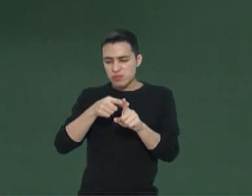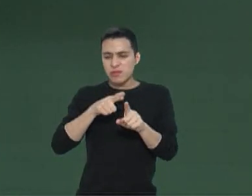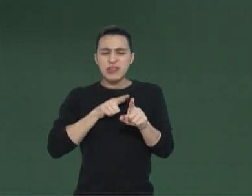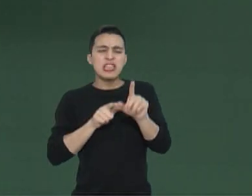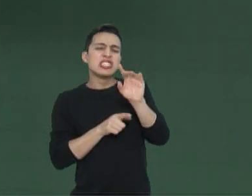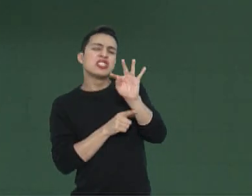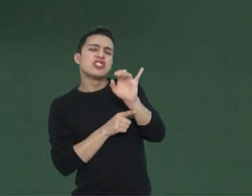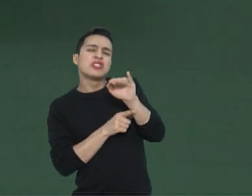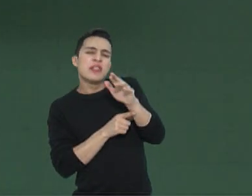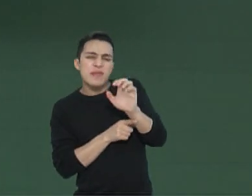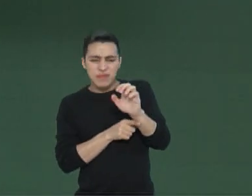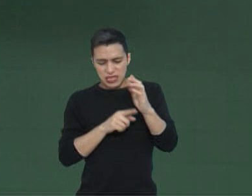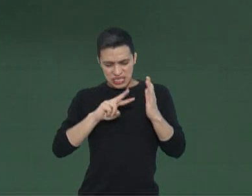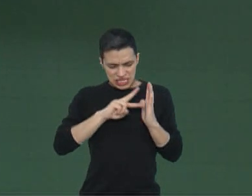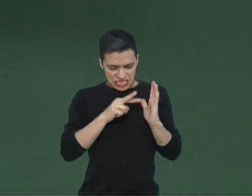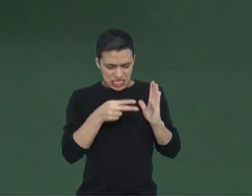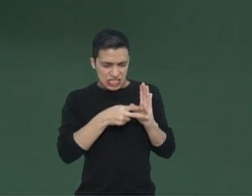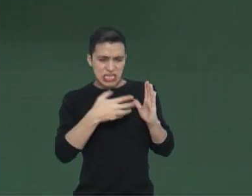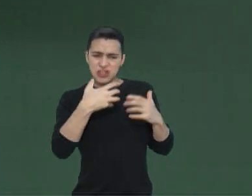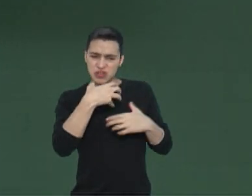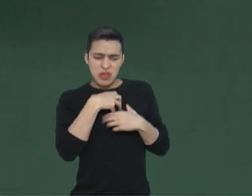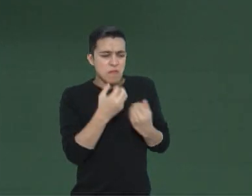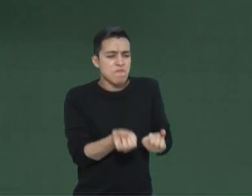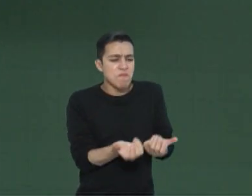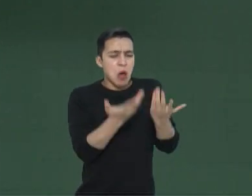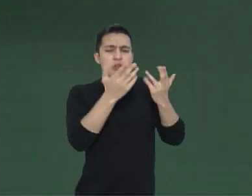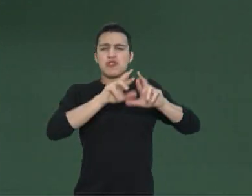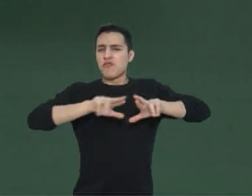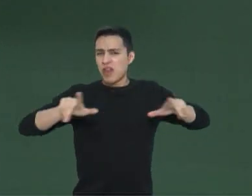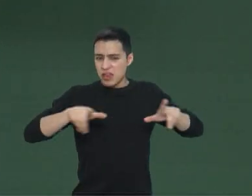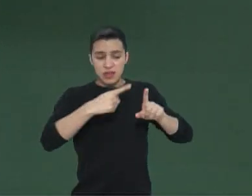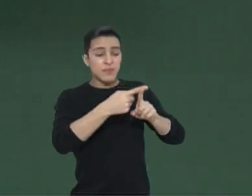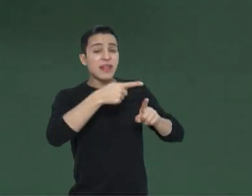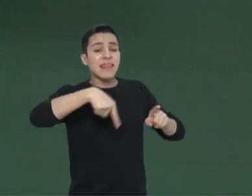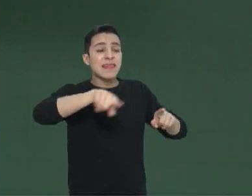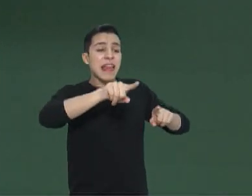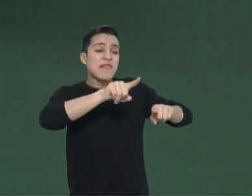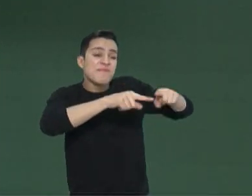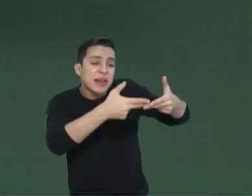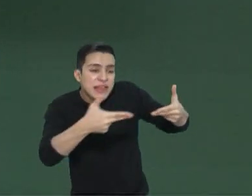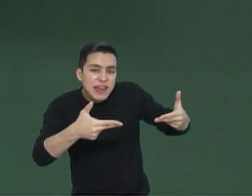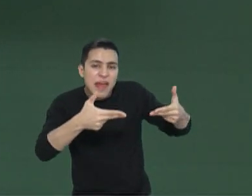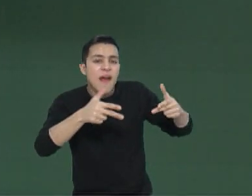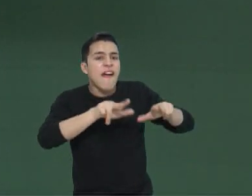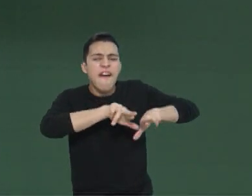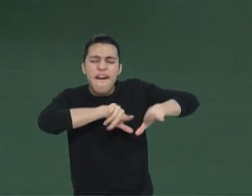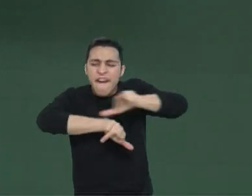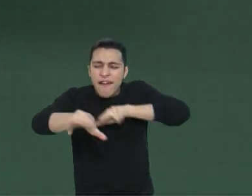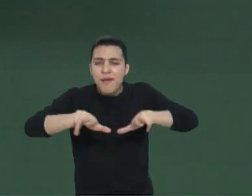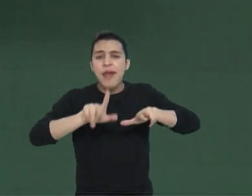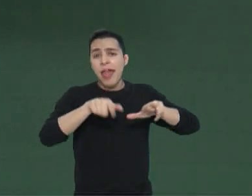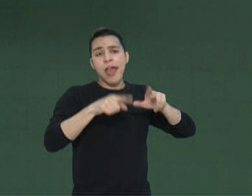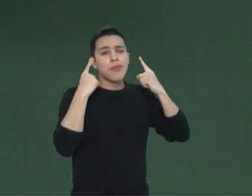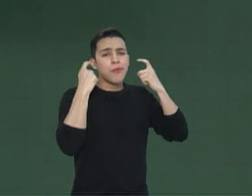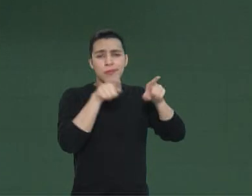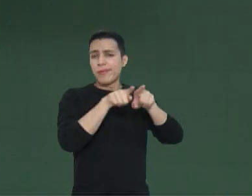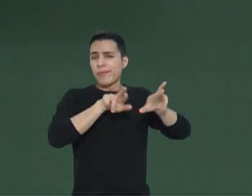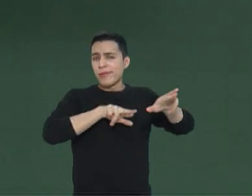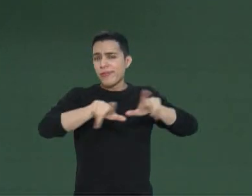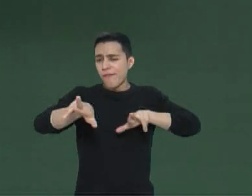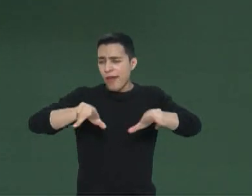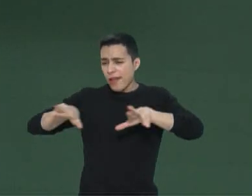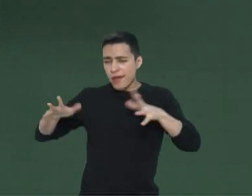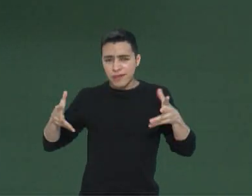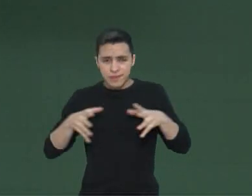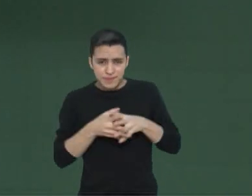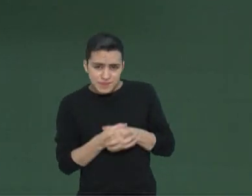ou seja, se eles têm formatos diferentes, materiais diferentes, as características dos sons também serão diferentes.